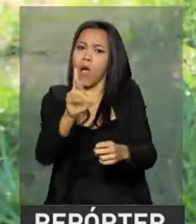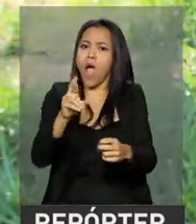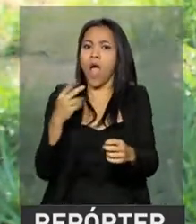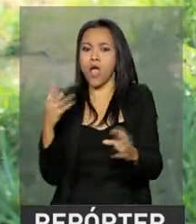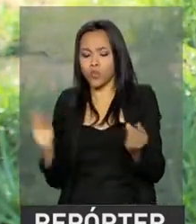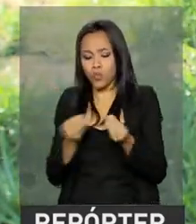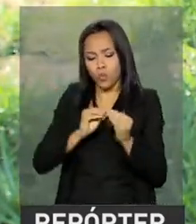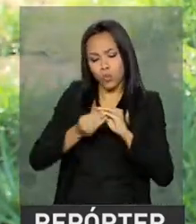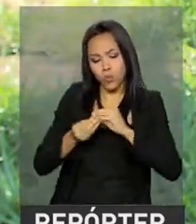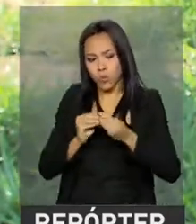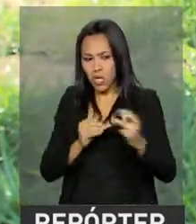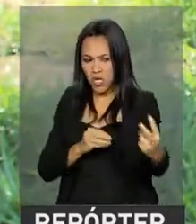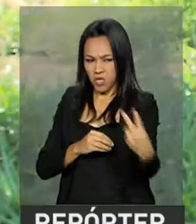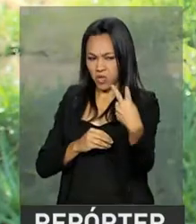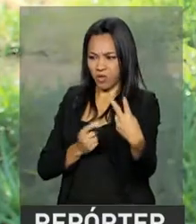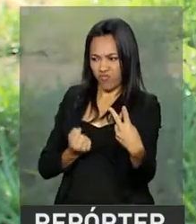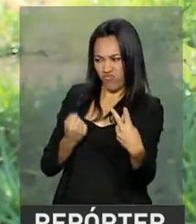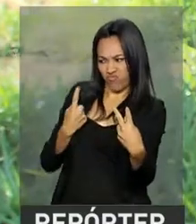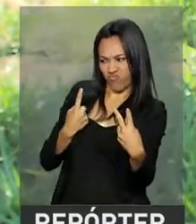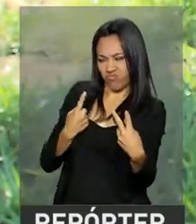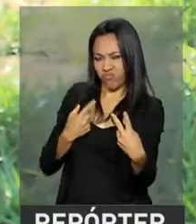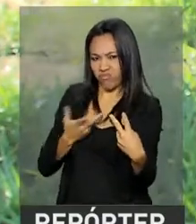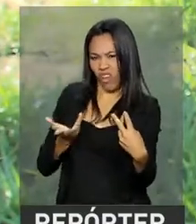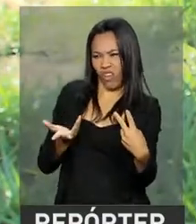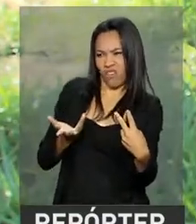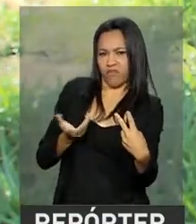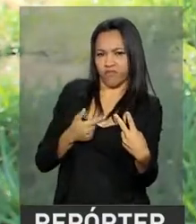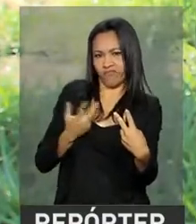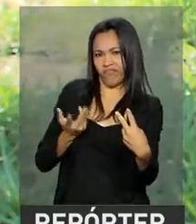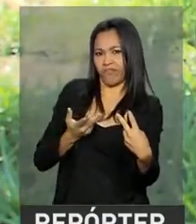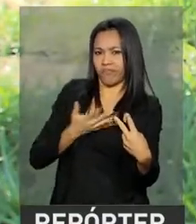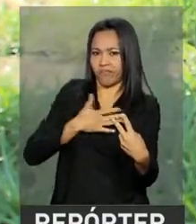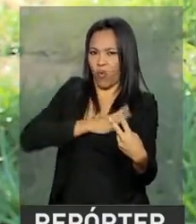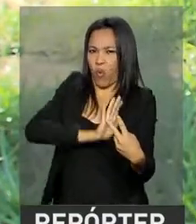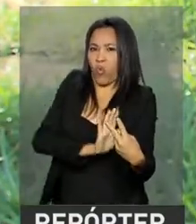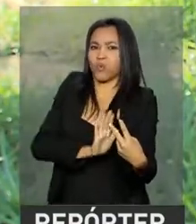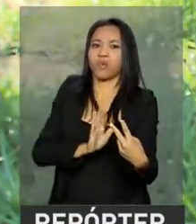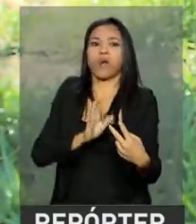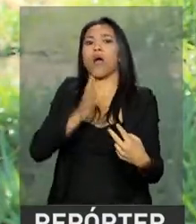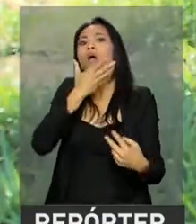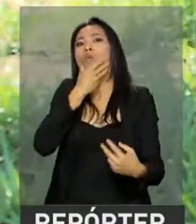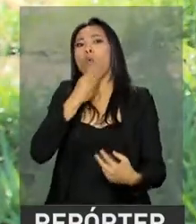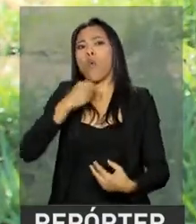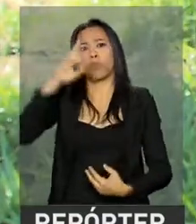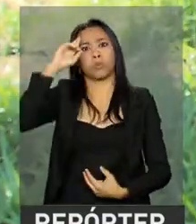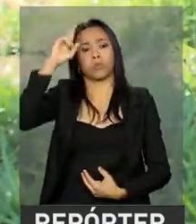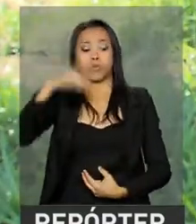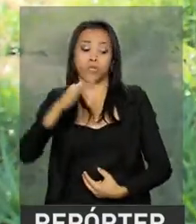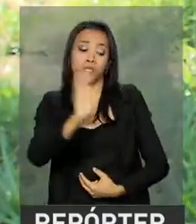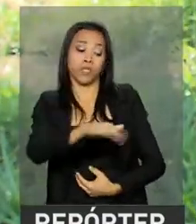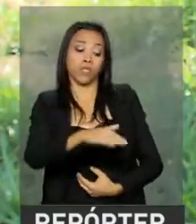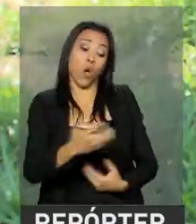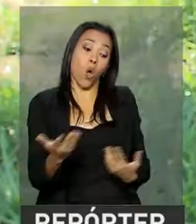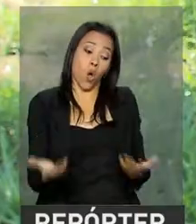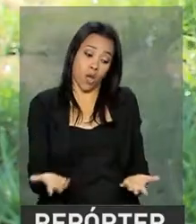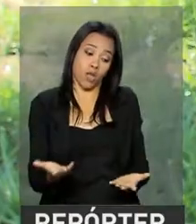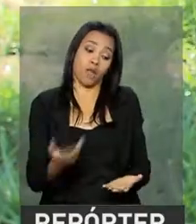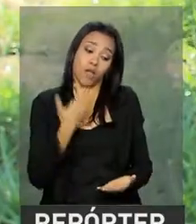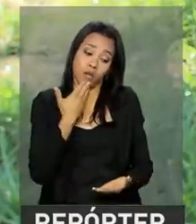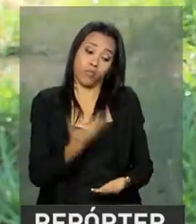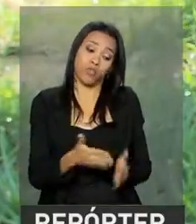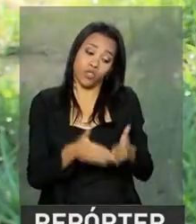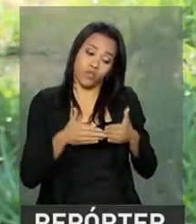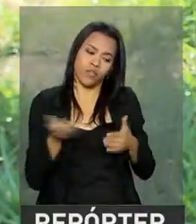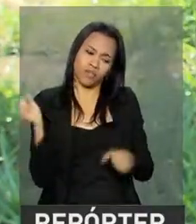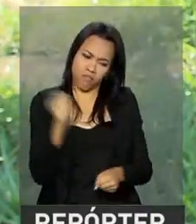minha namorada, eles olhavam feio, olhavam meio com uma cara de nojo, até que o dono do bar chegou pra gente e falou assim: olha, vou ter que pedir para